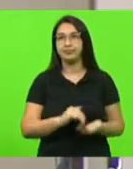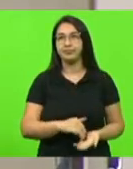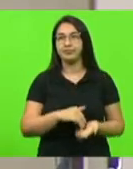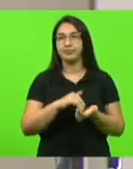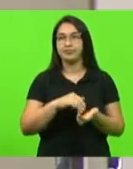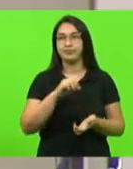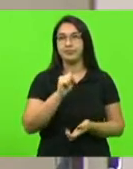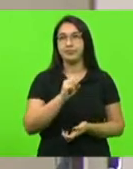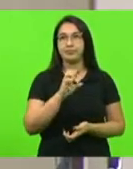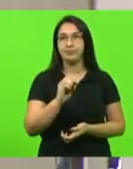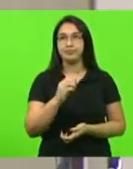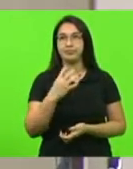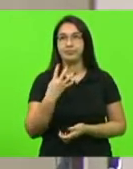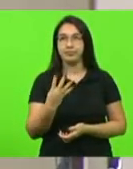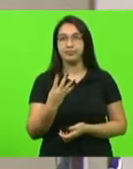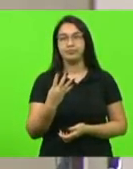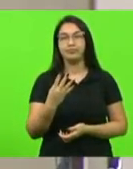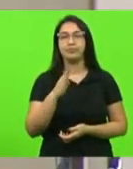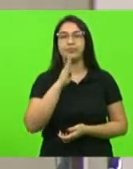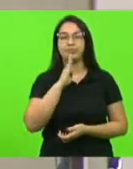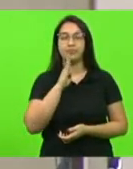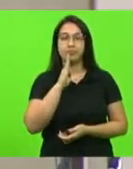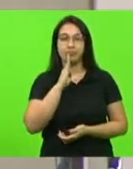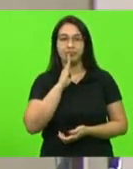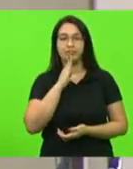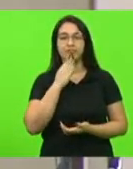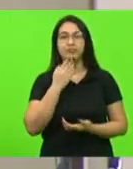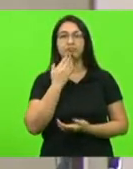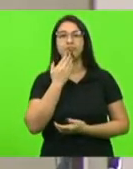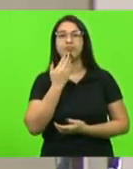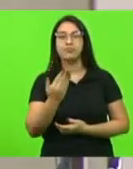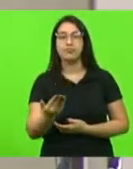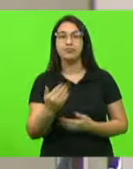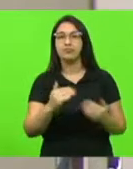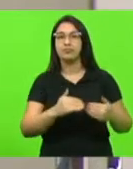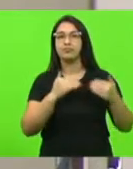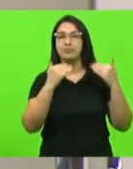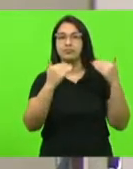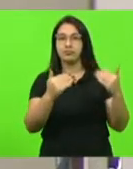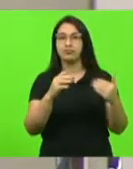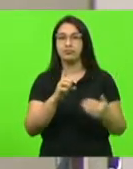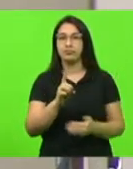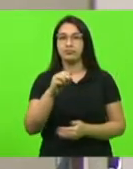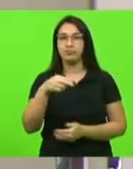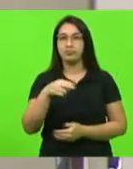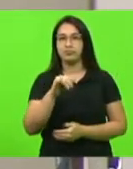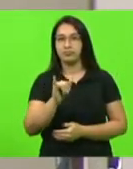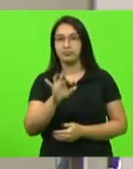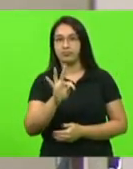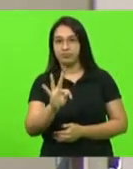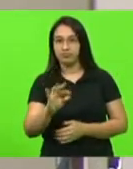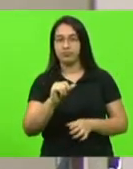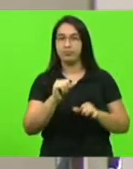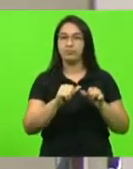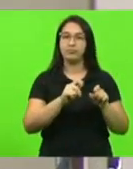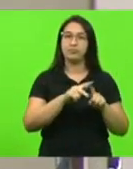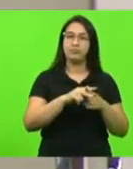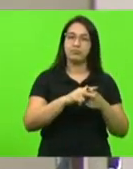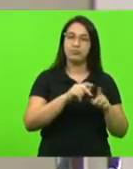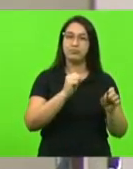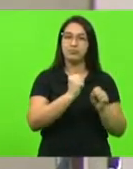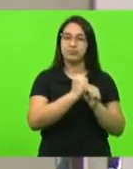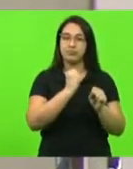moção 804 autor deputado Nilson Berlanda manifestando apelo ao superintendente regional do DENIT para que seja feita a manutenção da rodovia